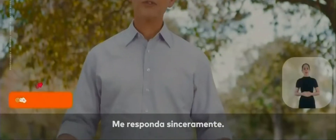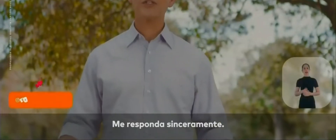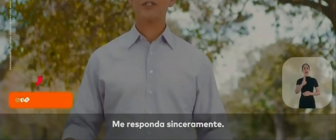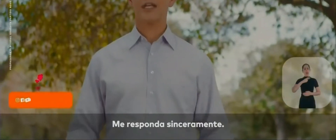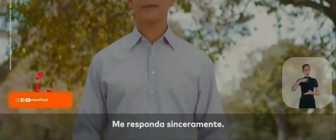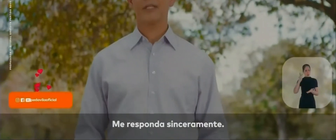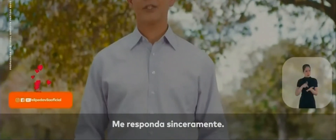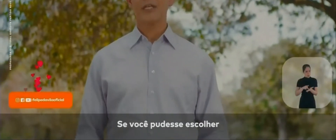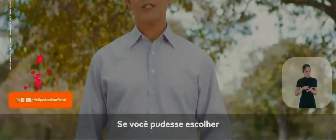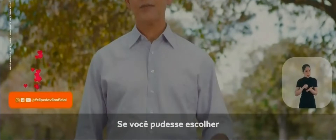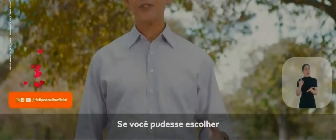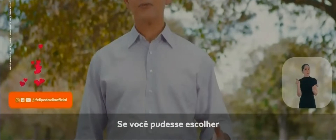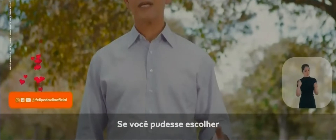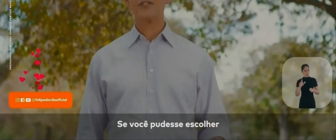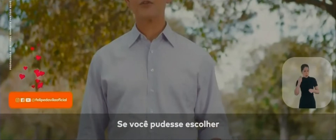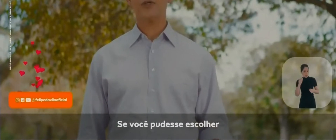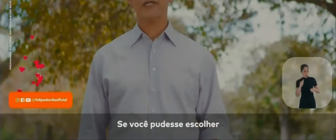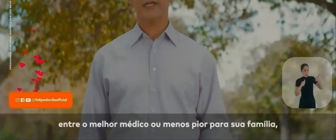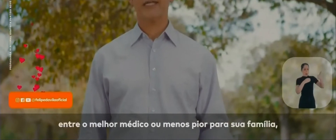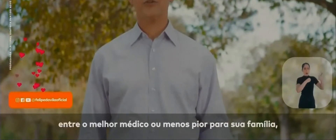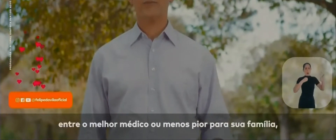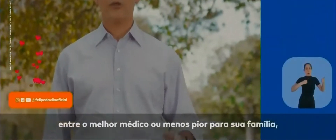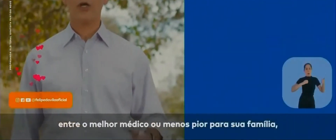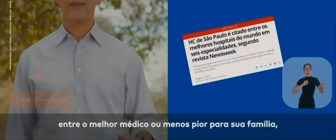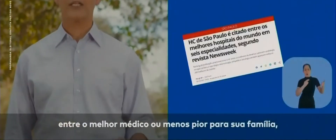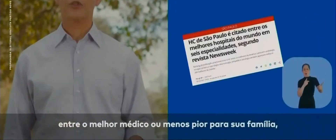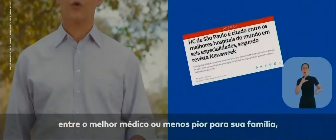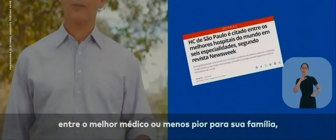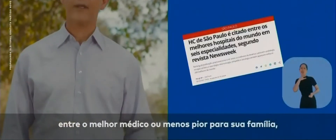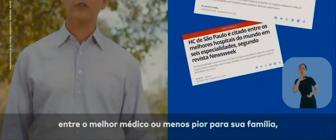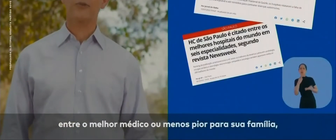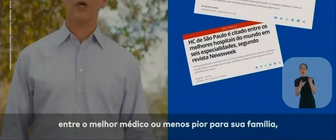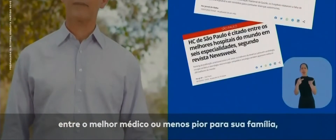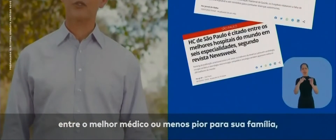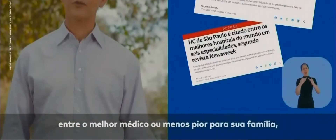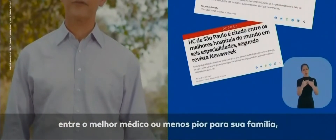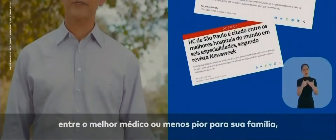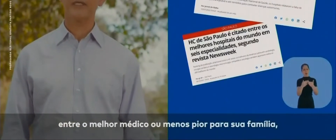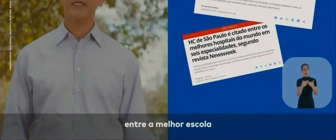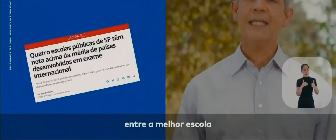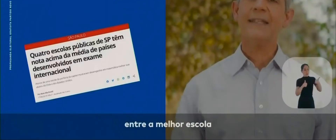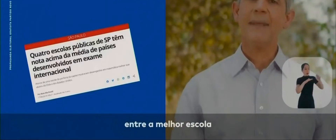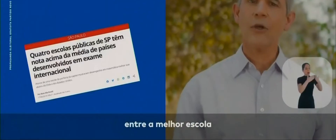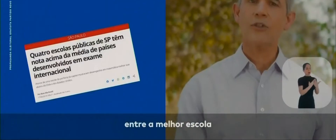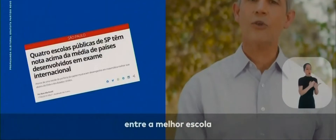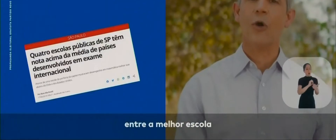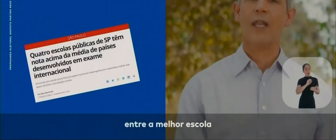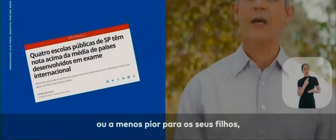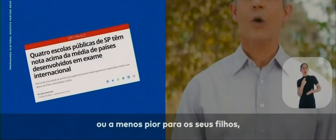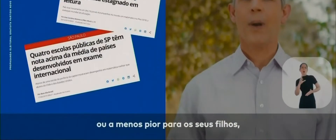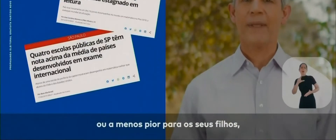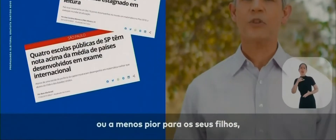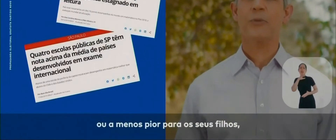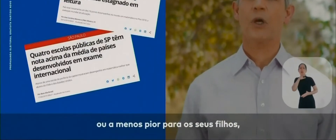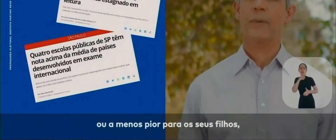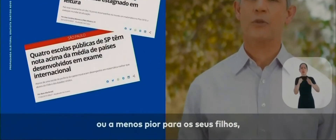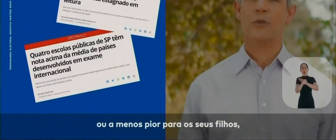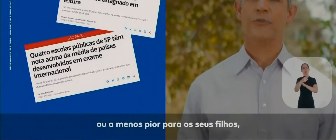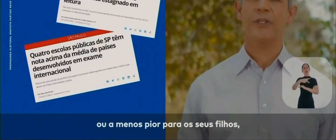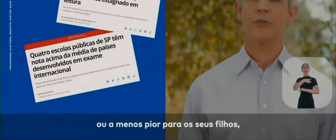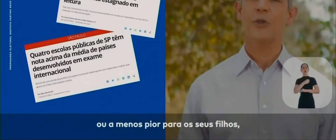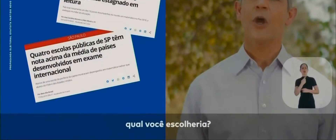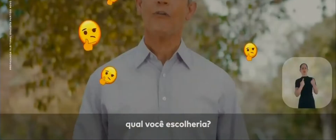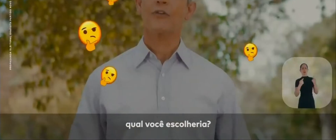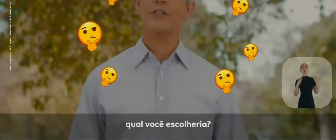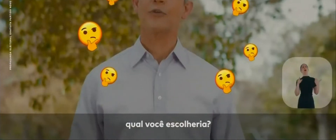Me responda sinceramente. Se você pudesse escolher entre o melhor médico ou o menos pior para a sua família. Entre a melhor escola ou a menos pior